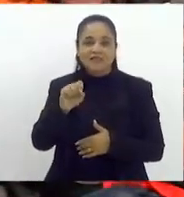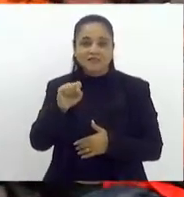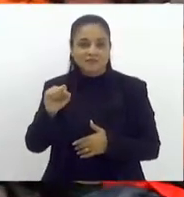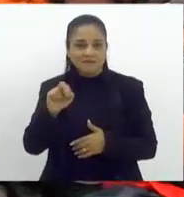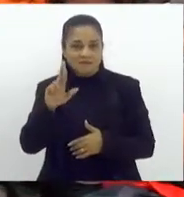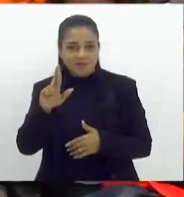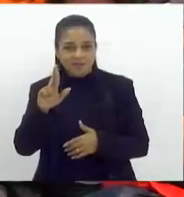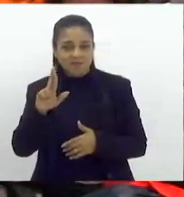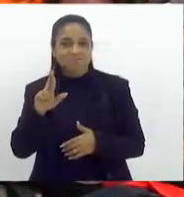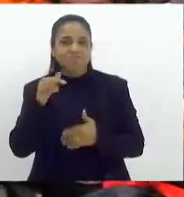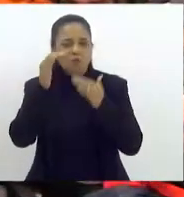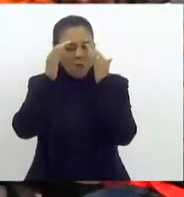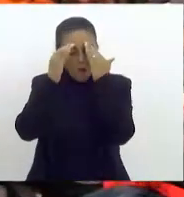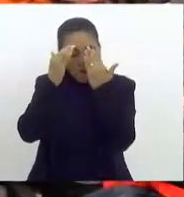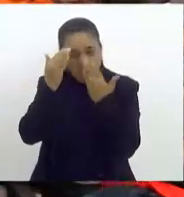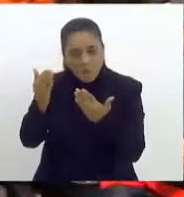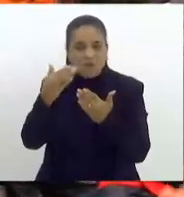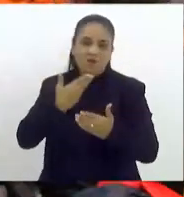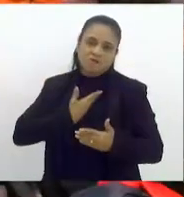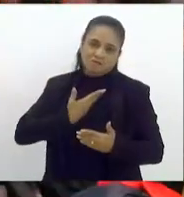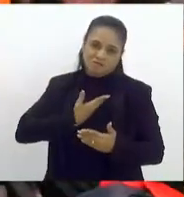Muito obrigado irmão